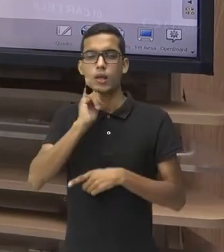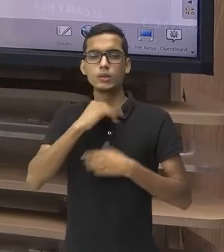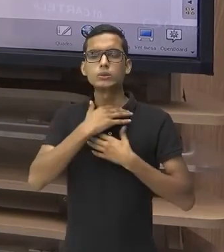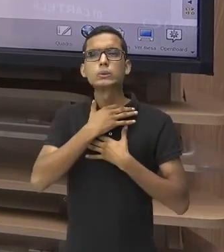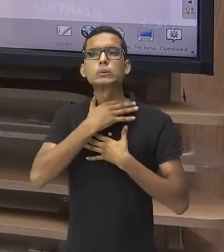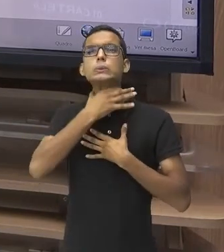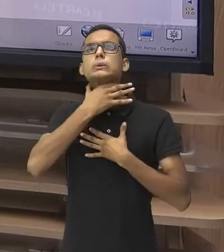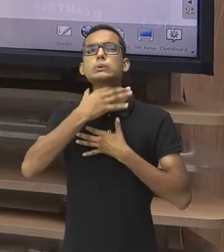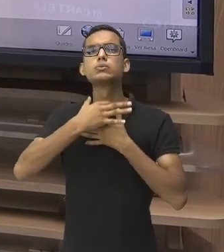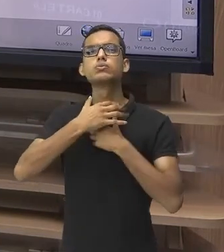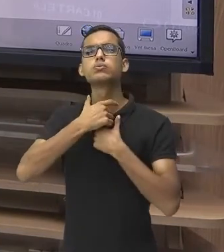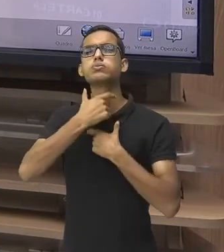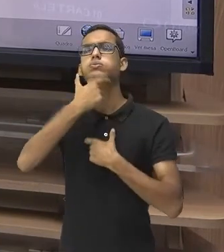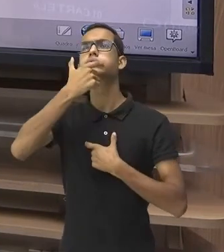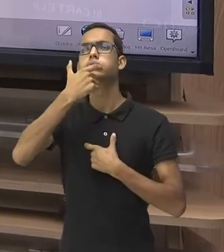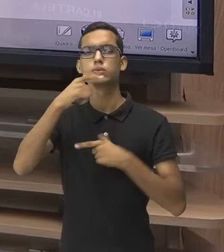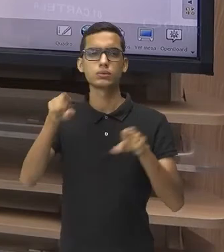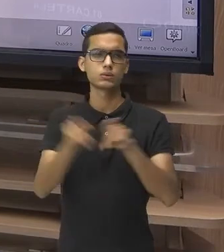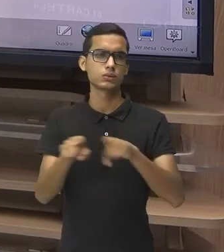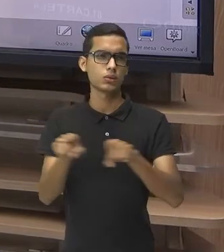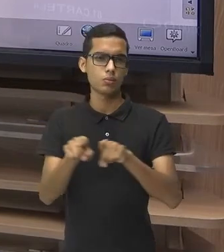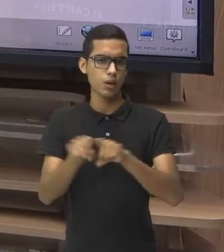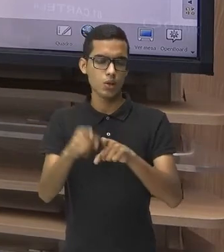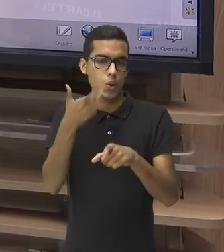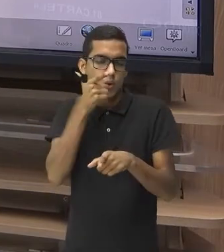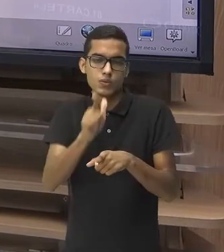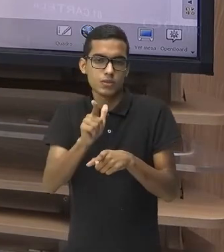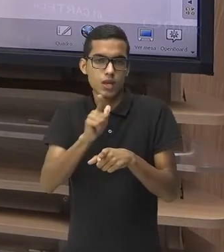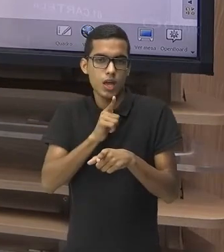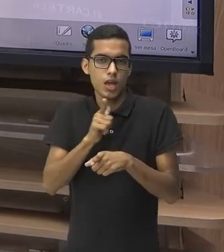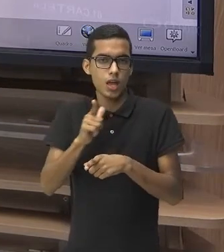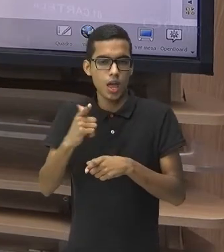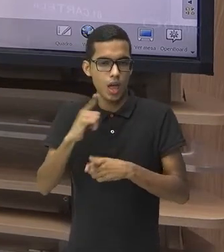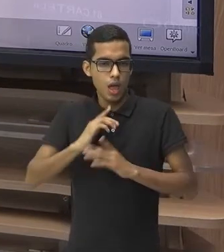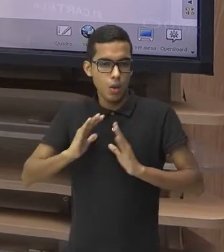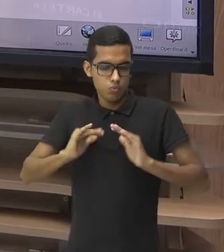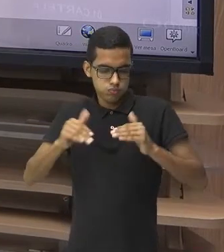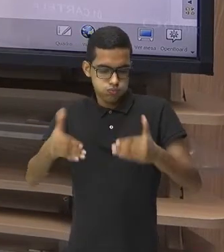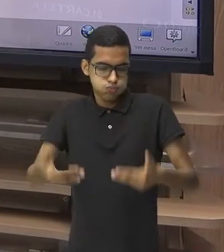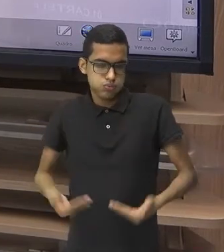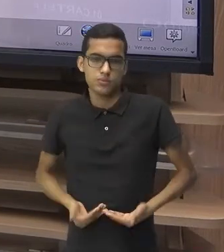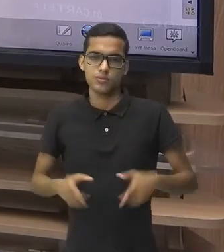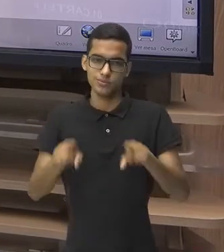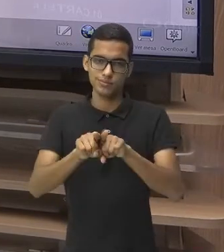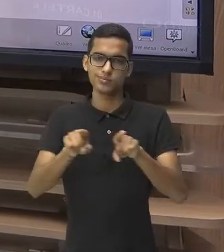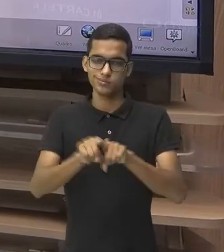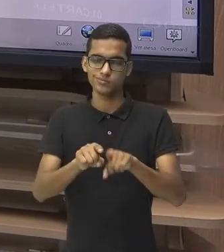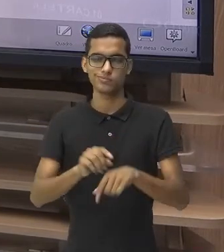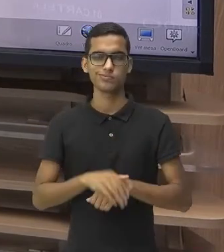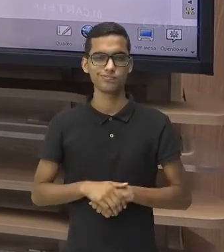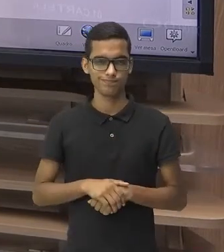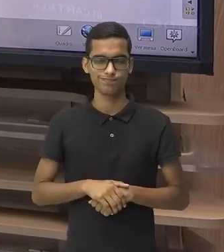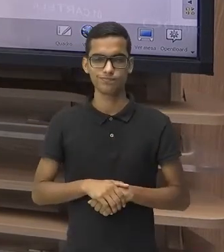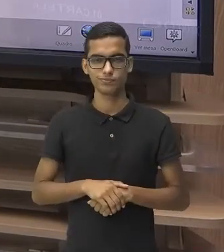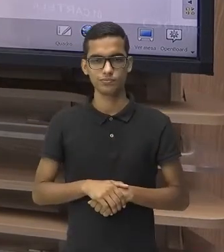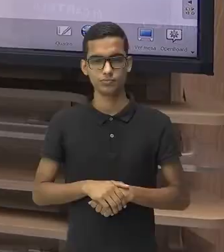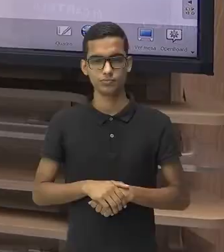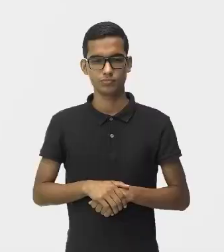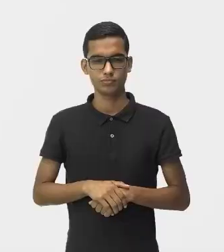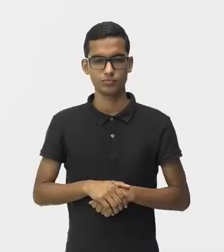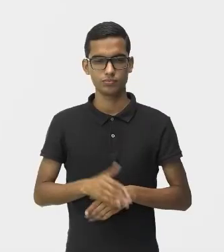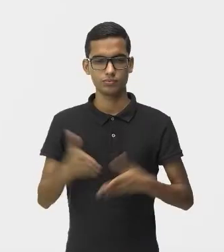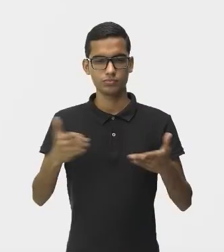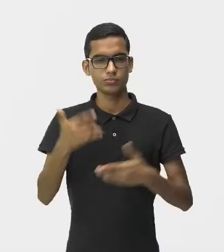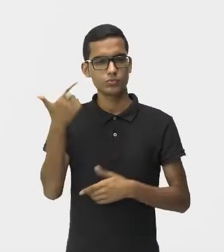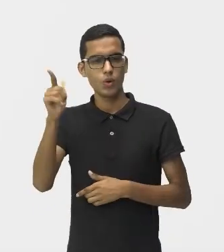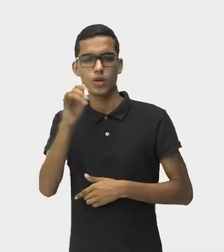tórax alargado, infertilidade, tá bom? E temos também um exemplo da aneuploidia. Vamos observar